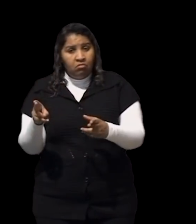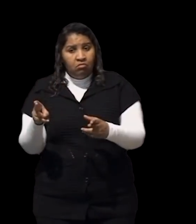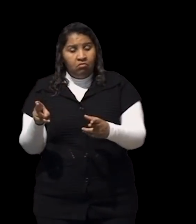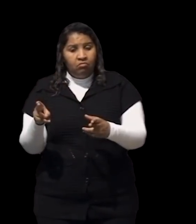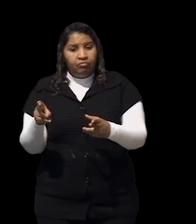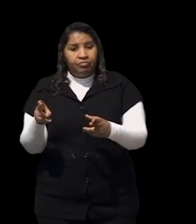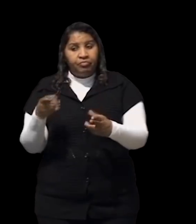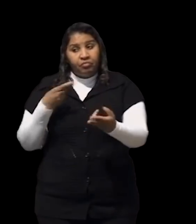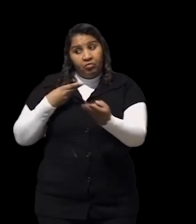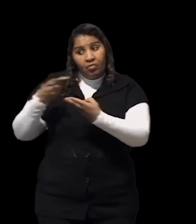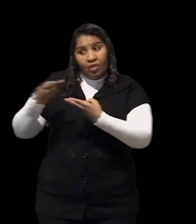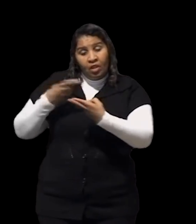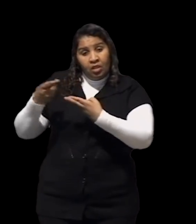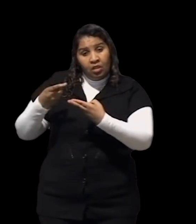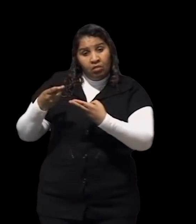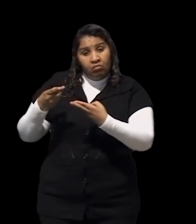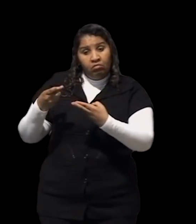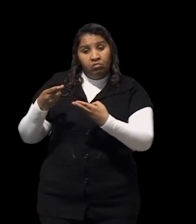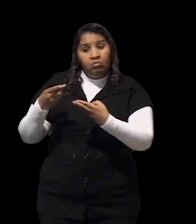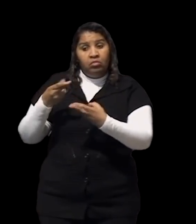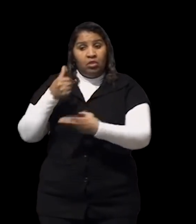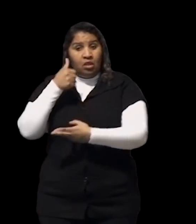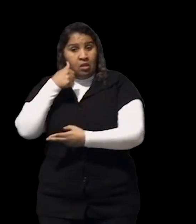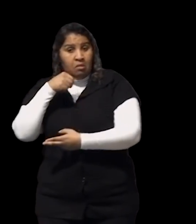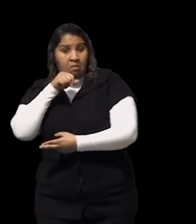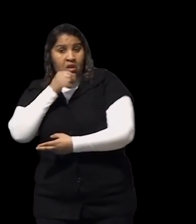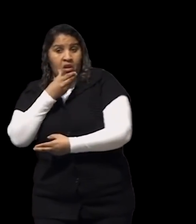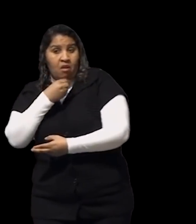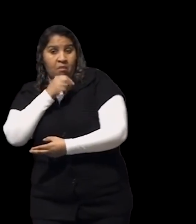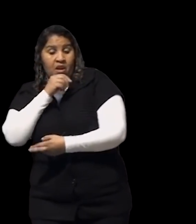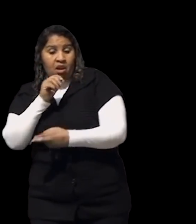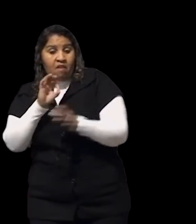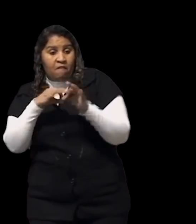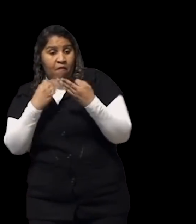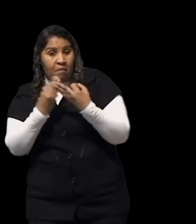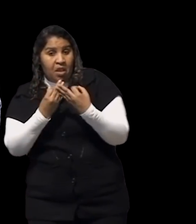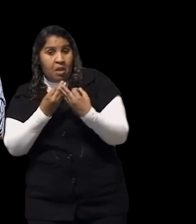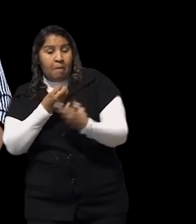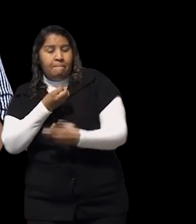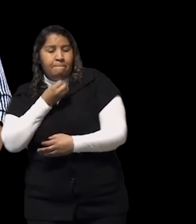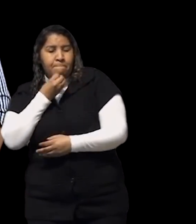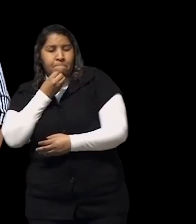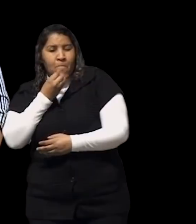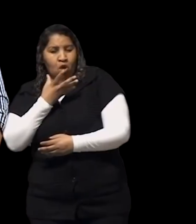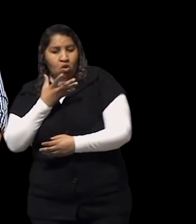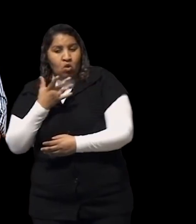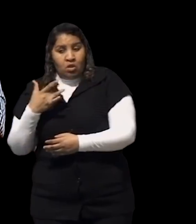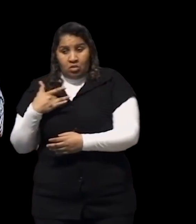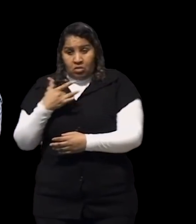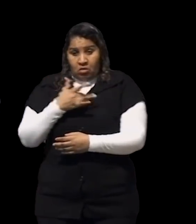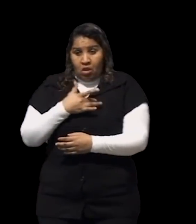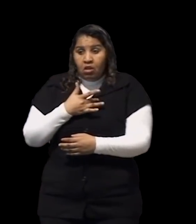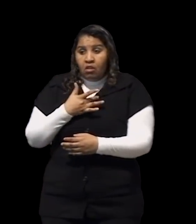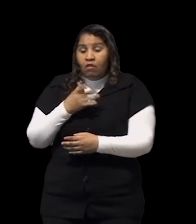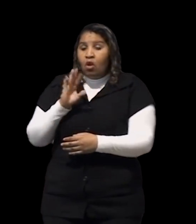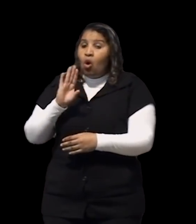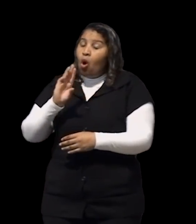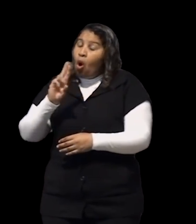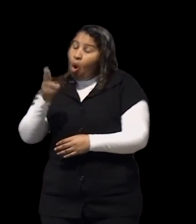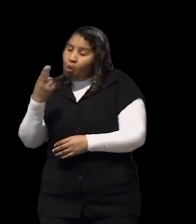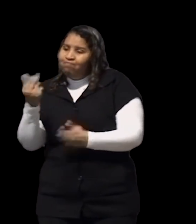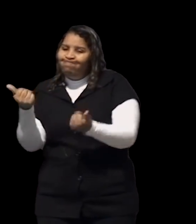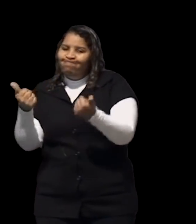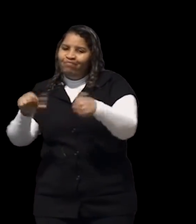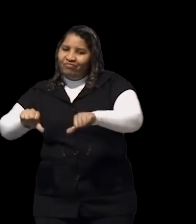ser extremamente saudável ou pode ser extremamente nociva o apóstolo Pedro escreveu na